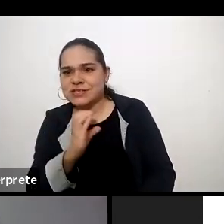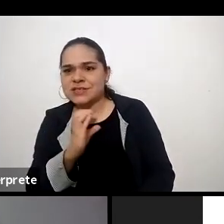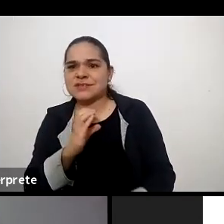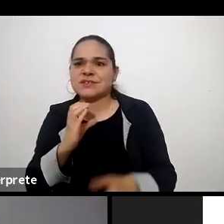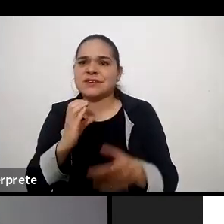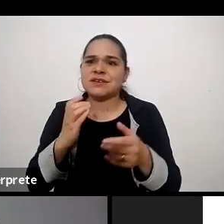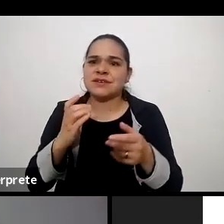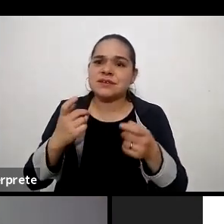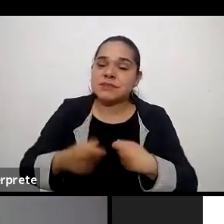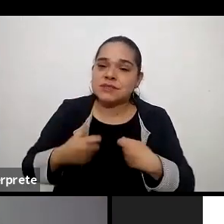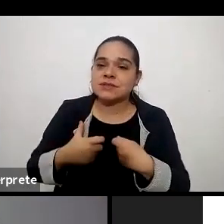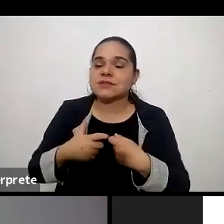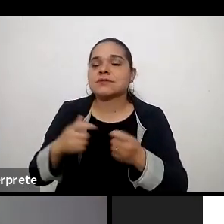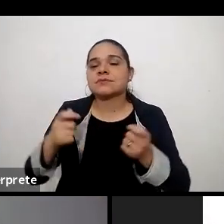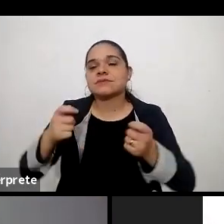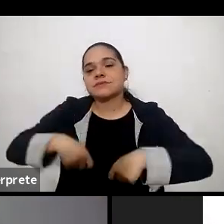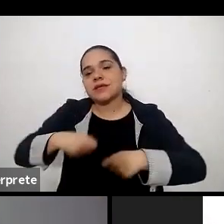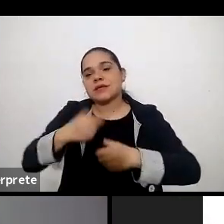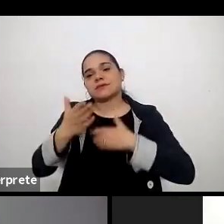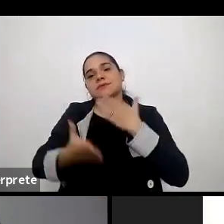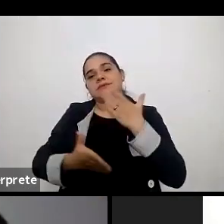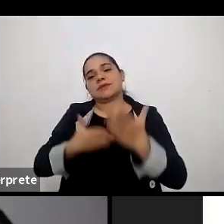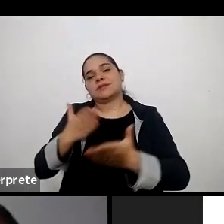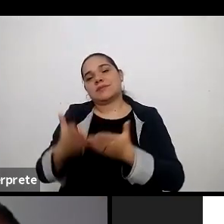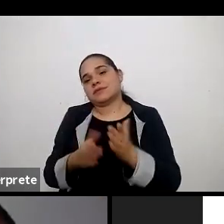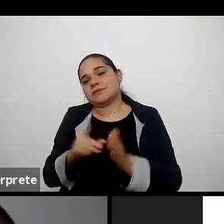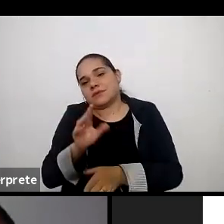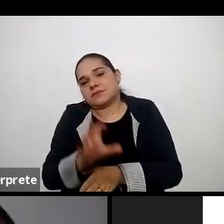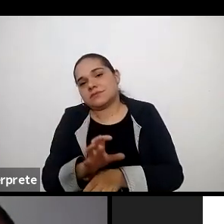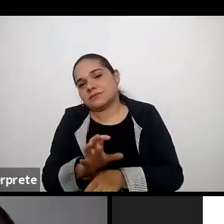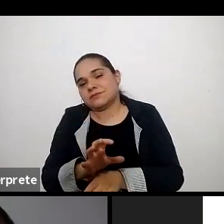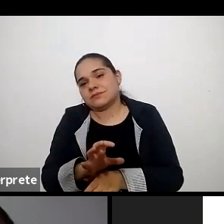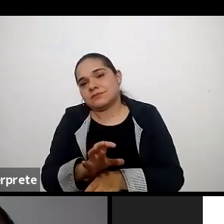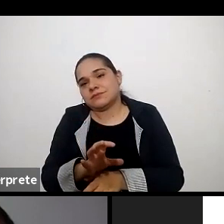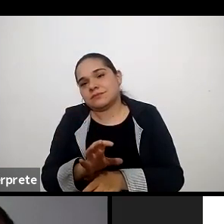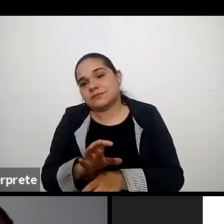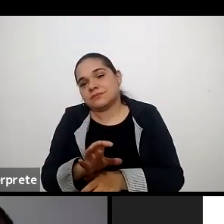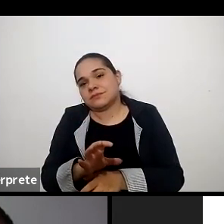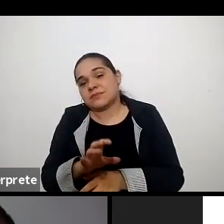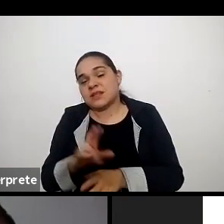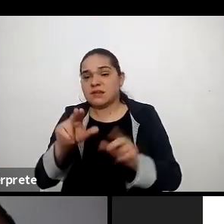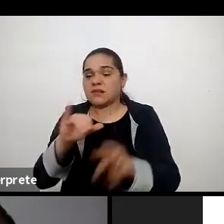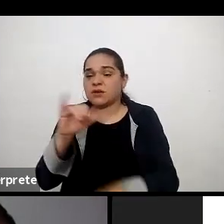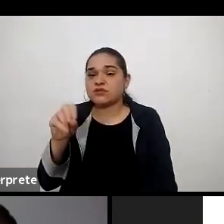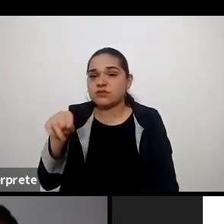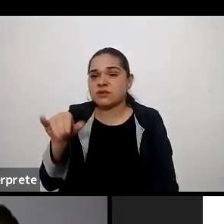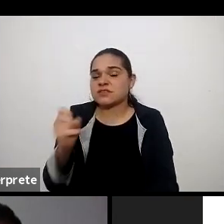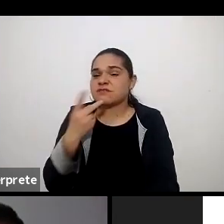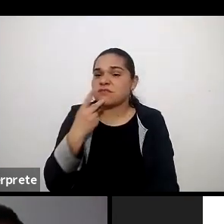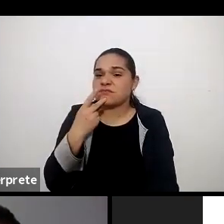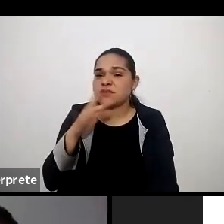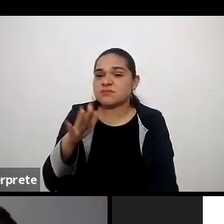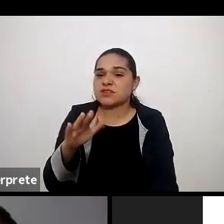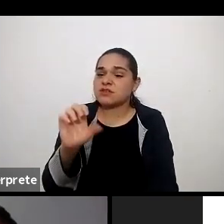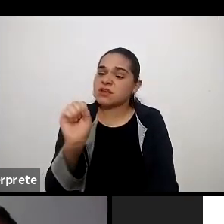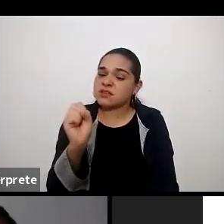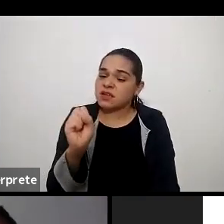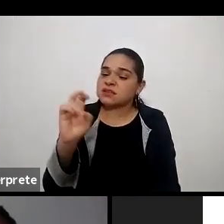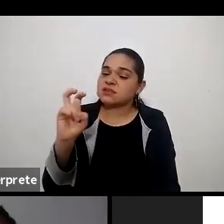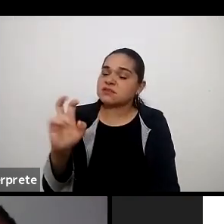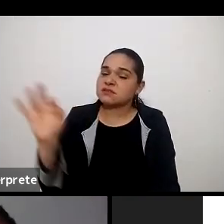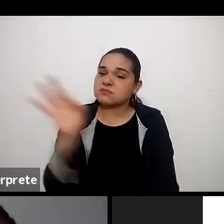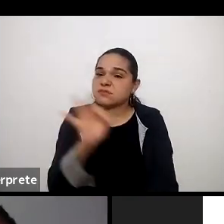aí serão tratados e pode ser tratado por ali e que o jonas falou 85 porcento dos casos se resolve